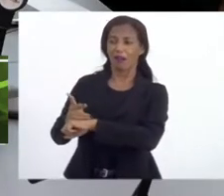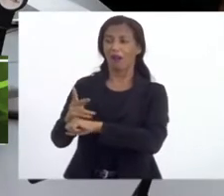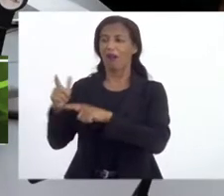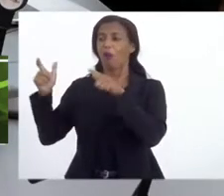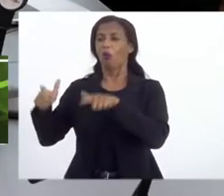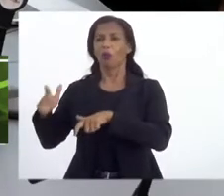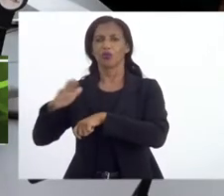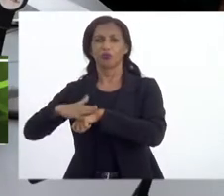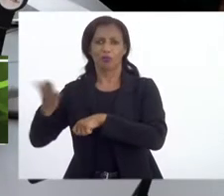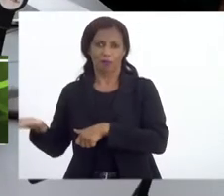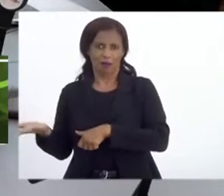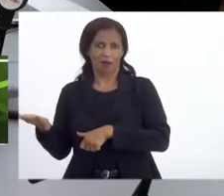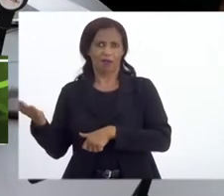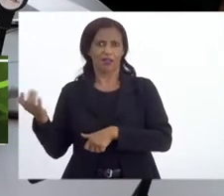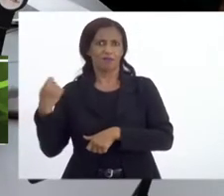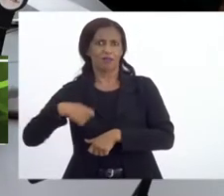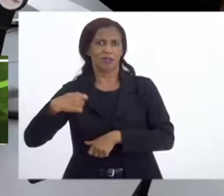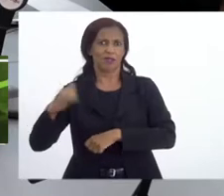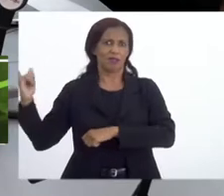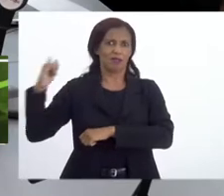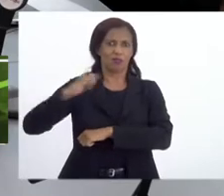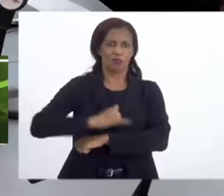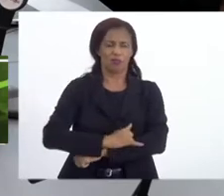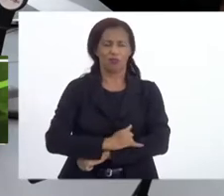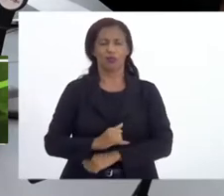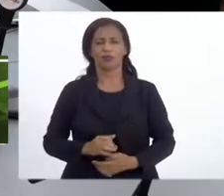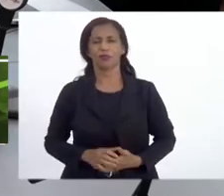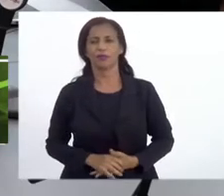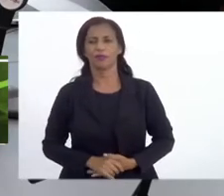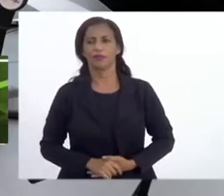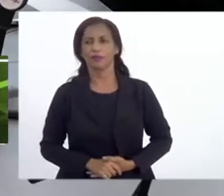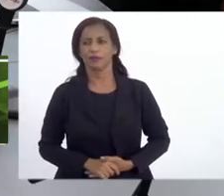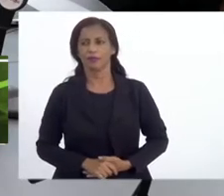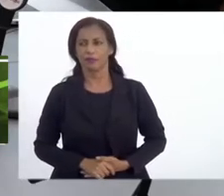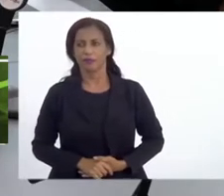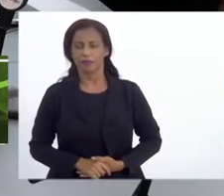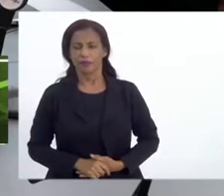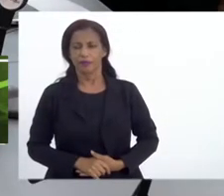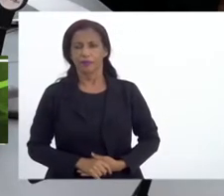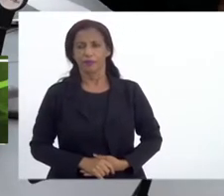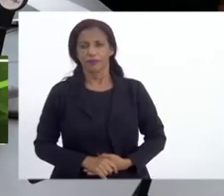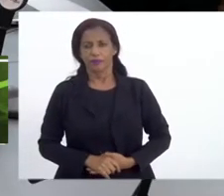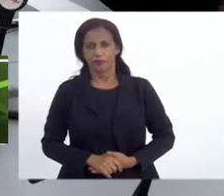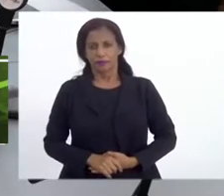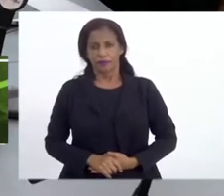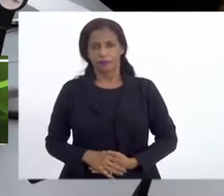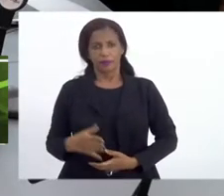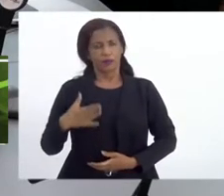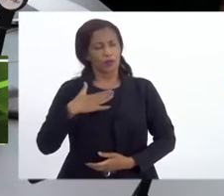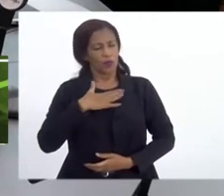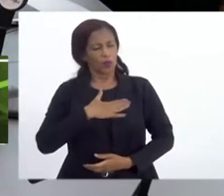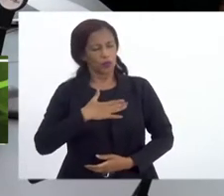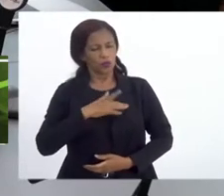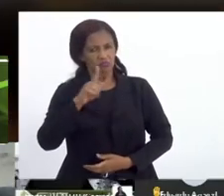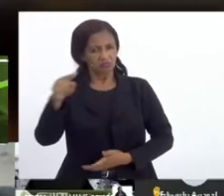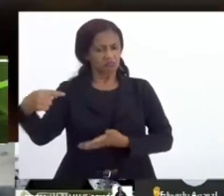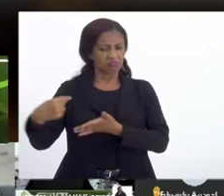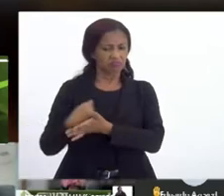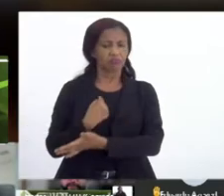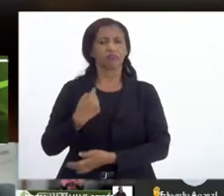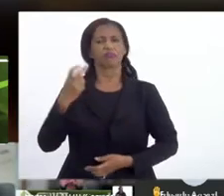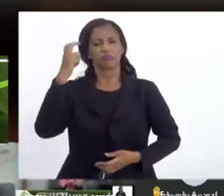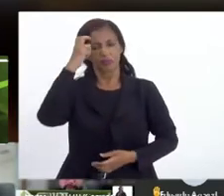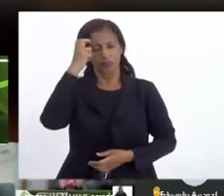Que mais procurariam o aeroporto. Né? E gostaria de elogiar, acho uma pergunta extremamente